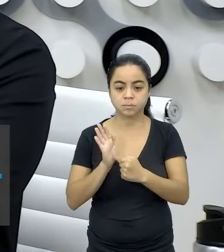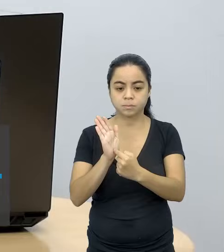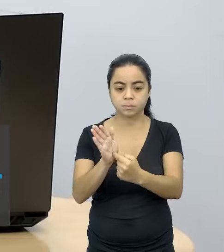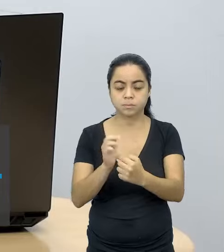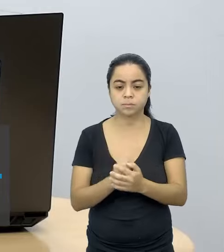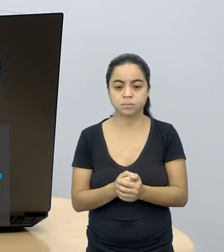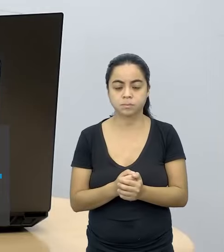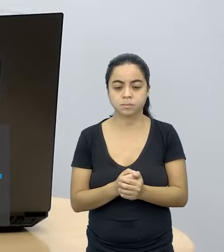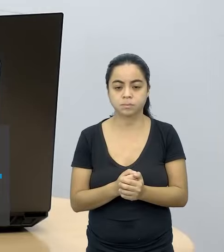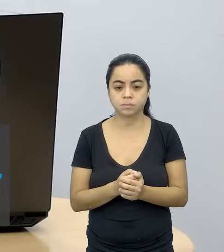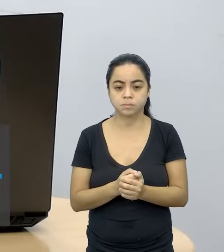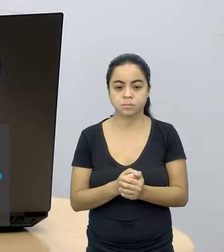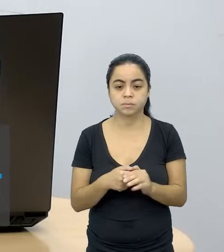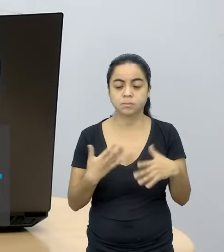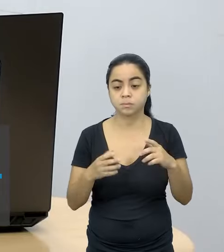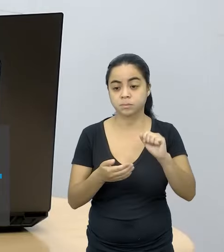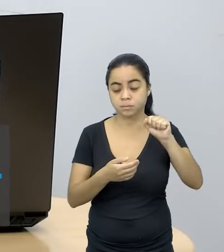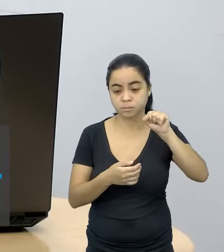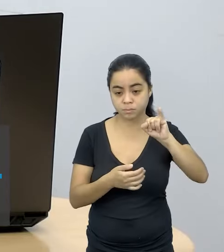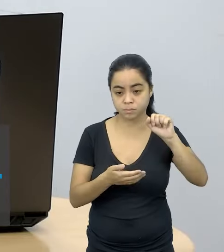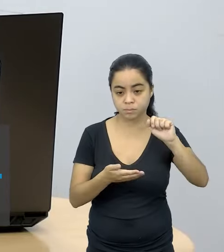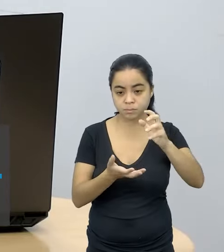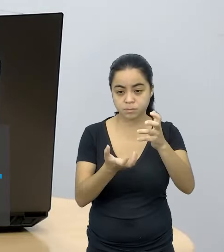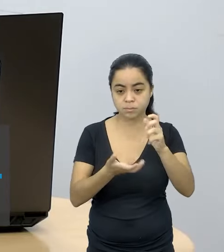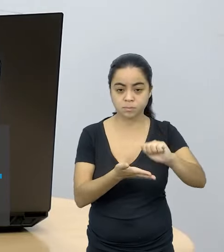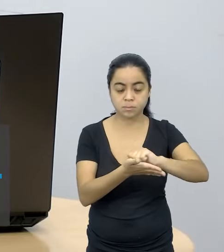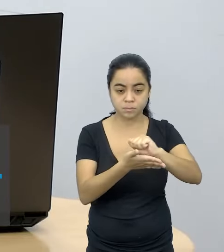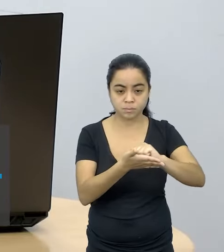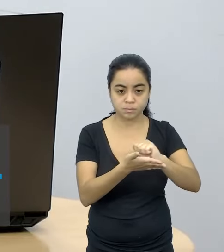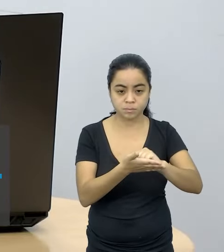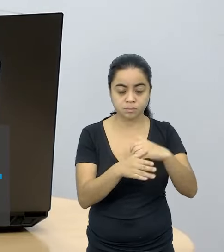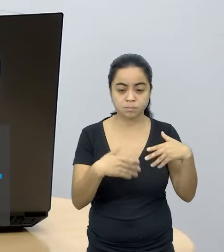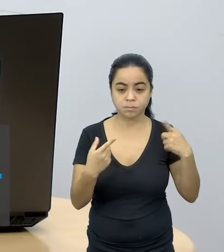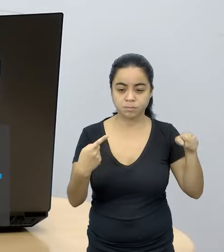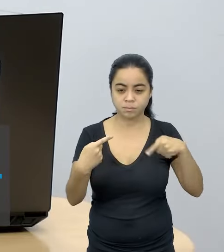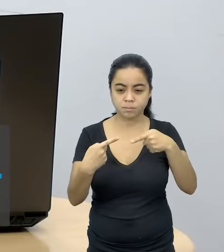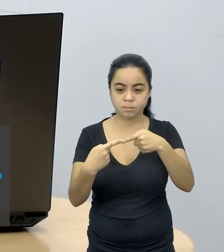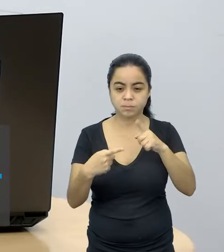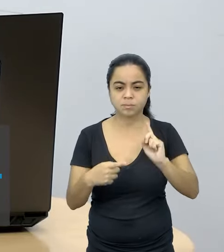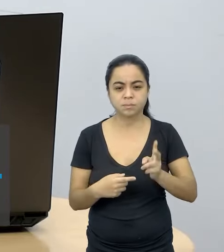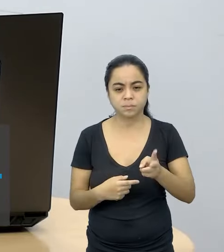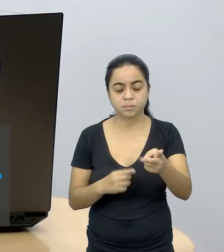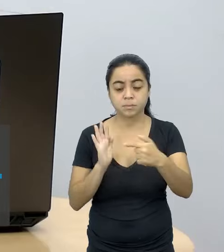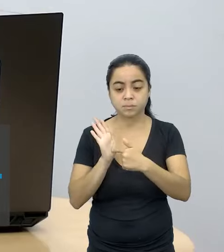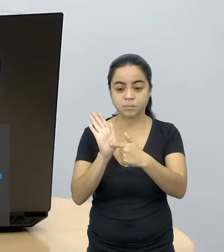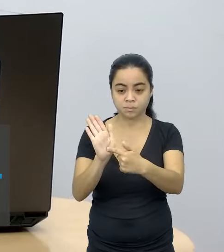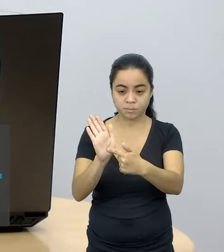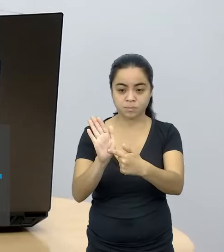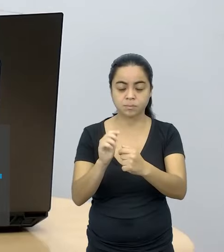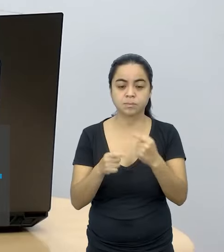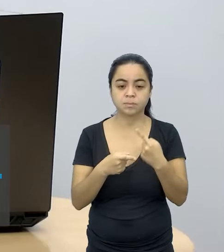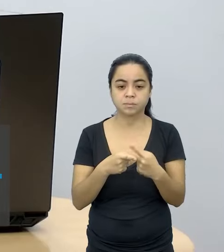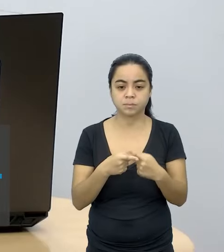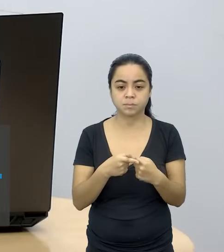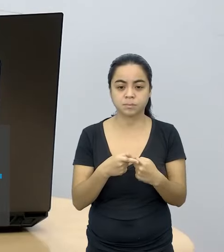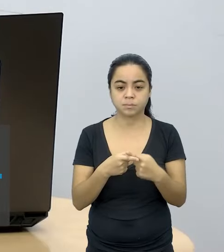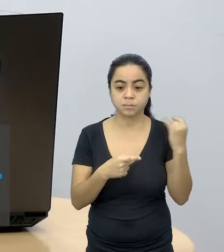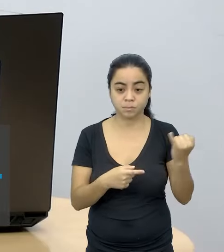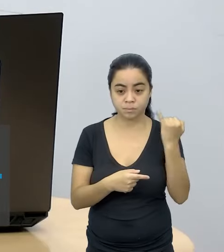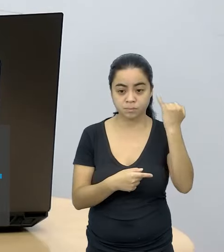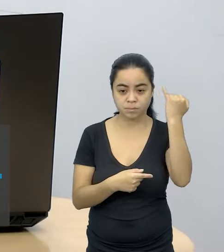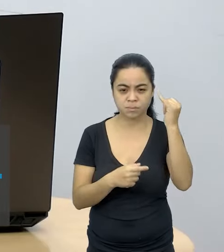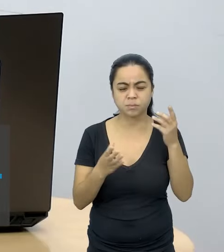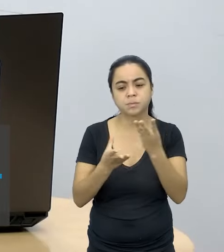Vivi? Se quiser já deixar no diário de bordo. Apesar que nós temos a intenção de deixar sempre trazendo o siglário, porque São